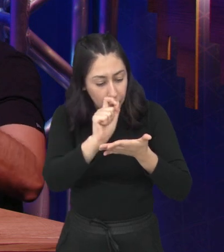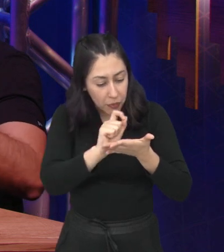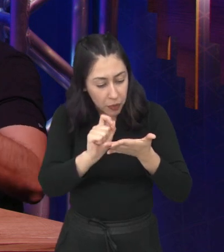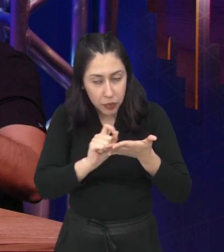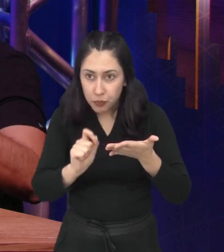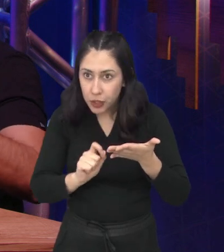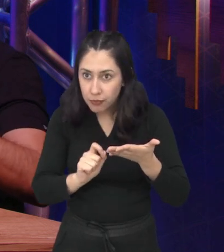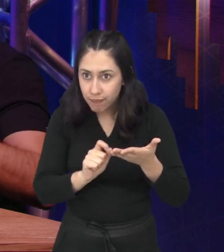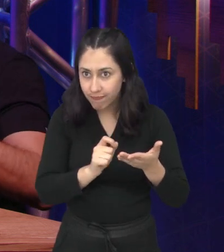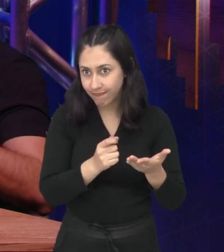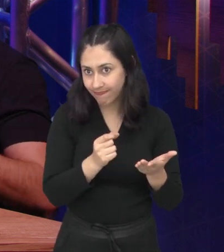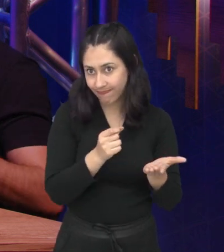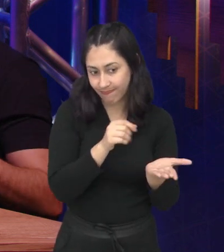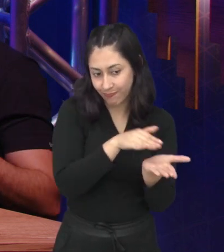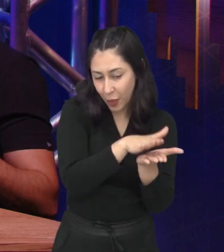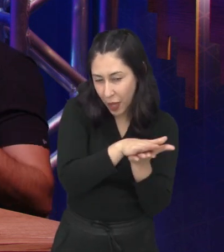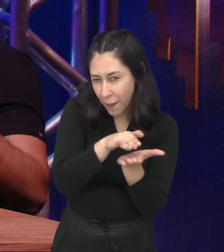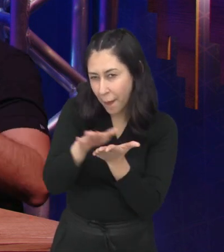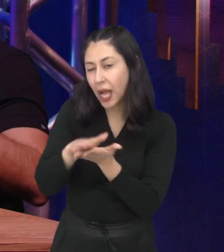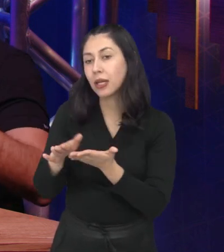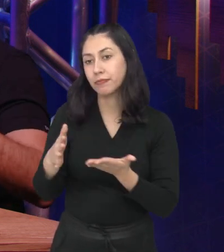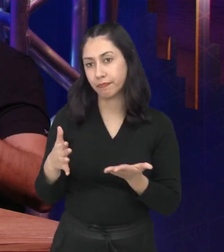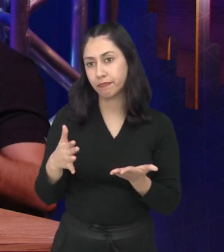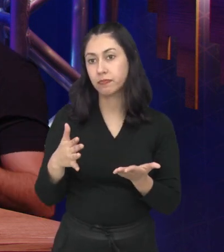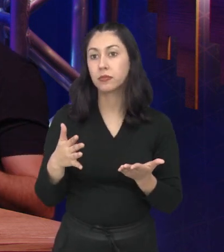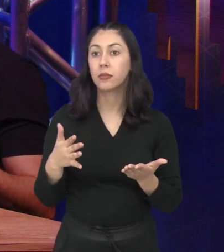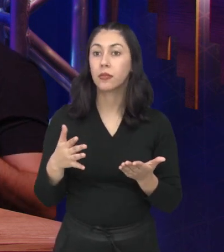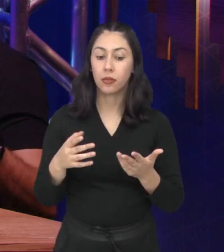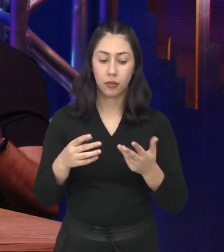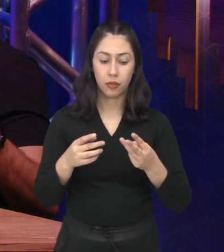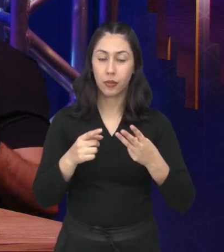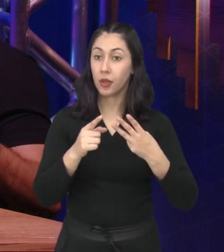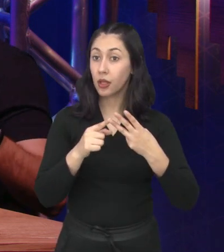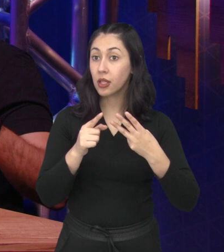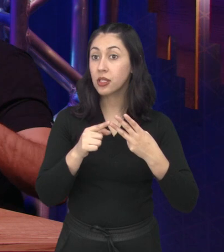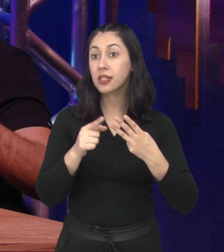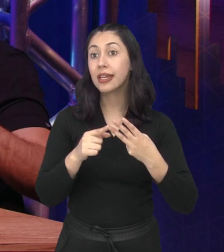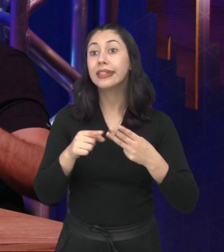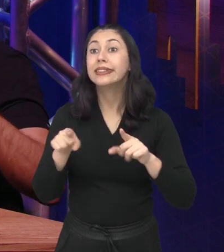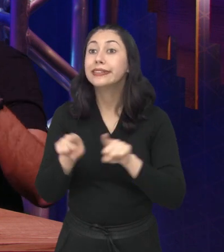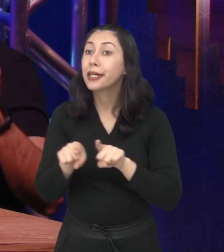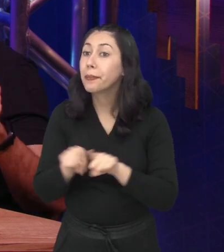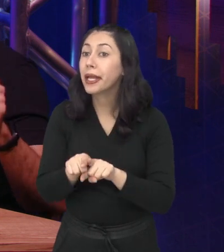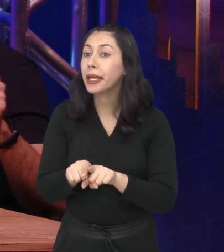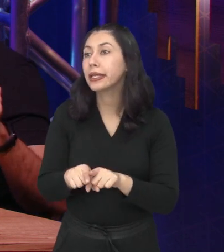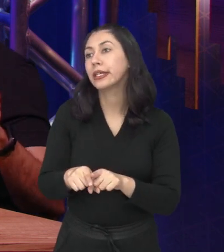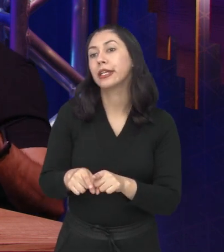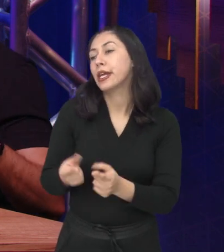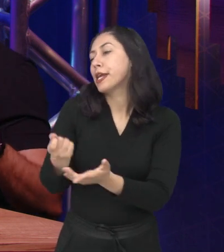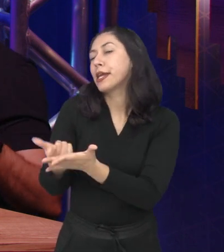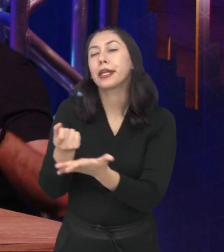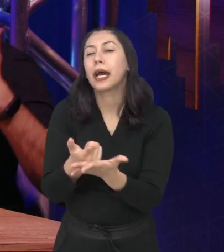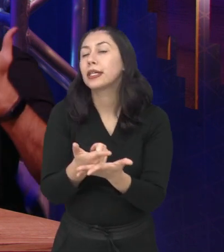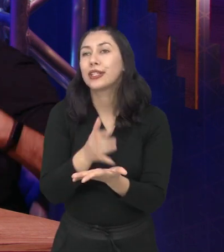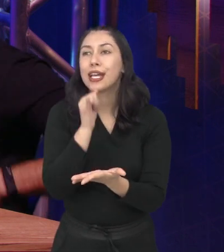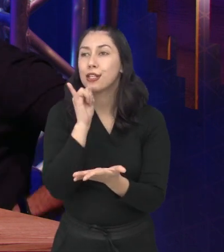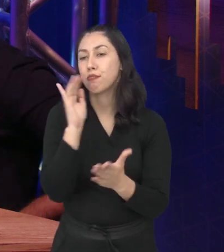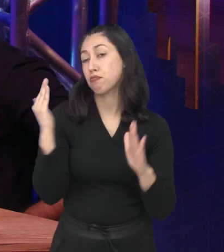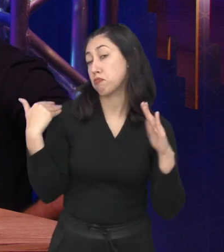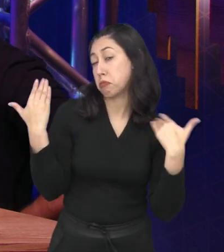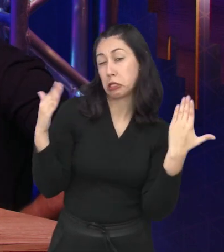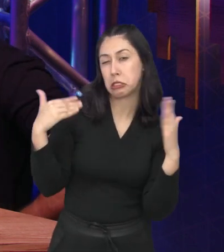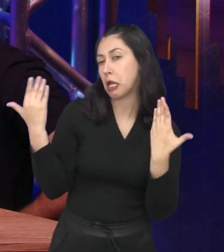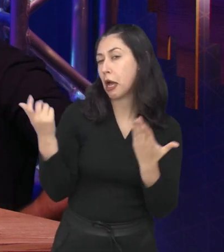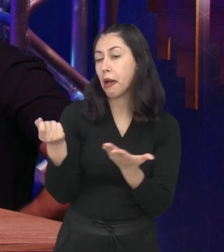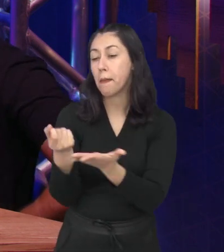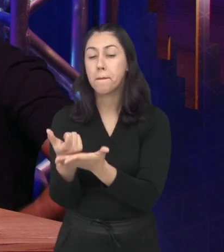numa planilha seus gastos fixos, saiba quanto que isso dá. Conheça as suas despesas extras também. Quanto de rolê mais